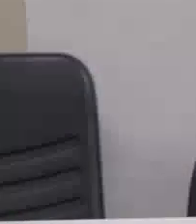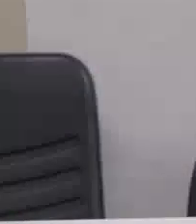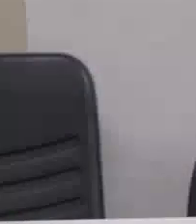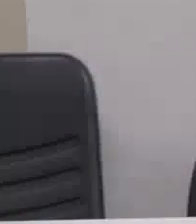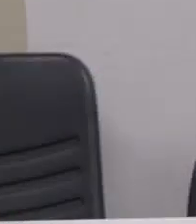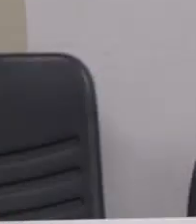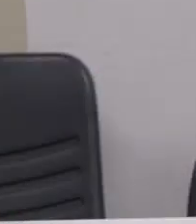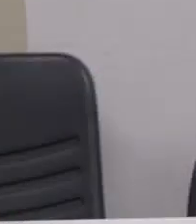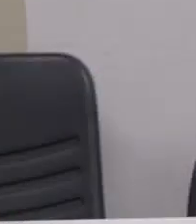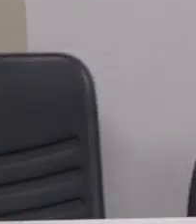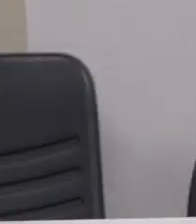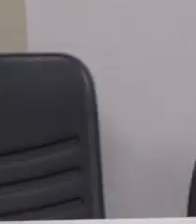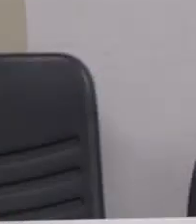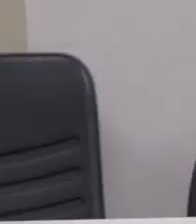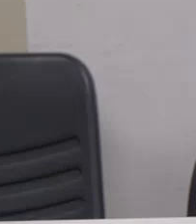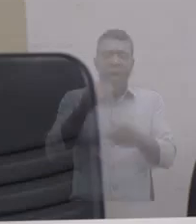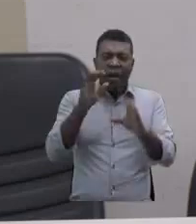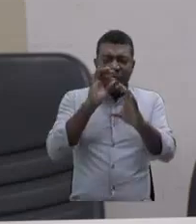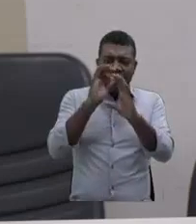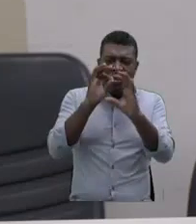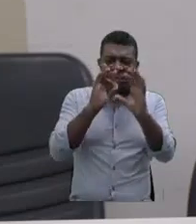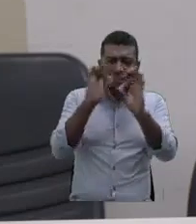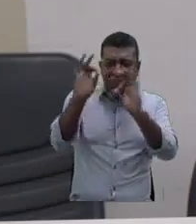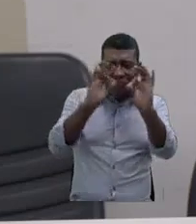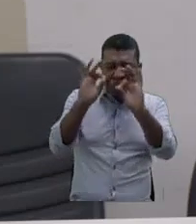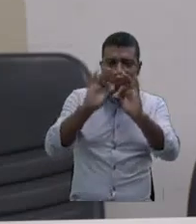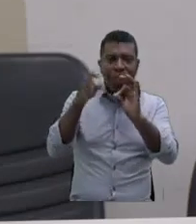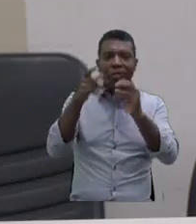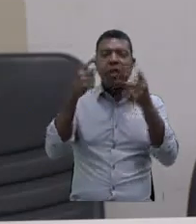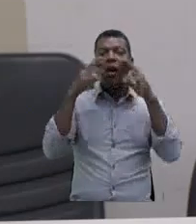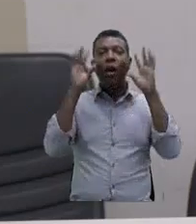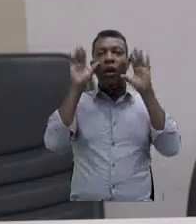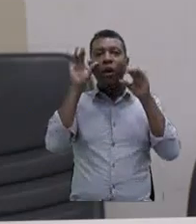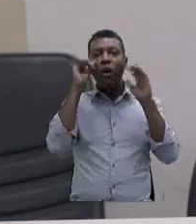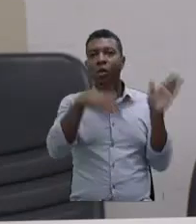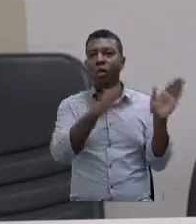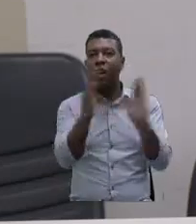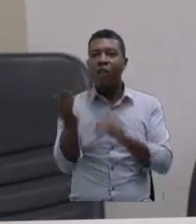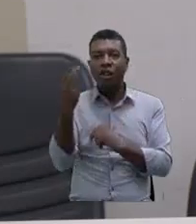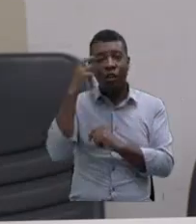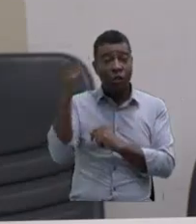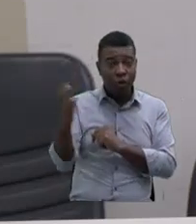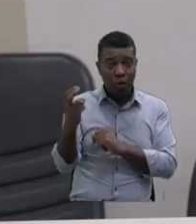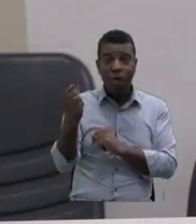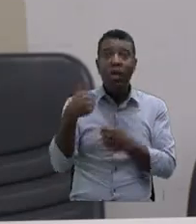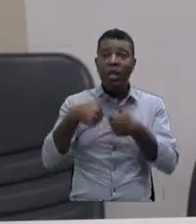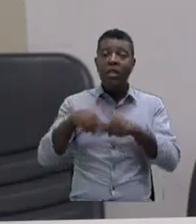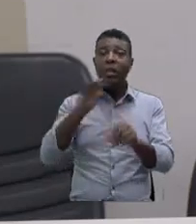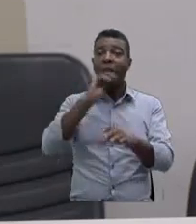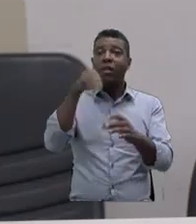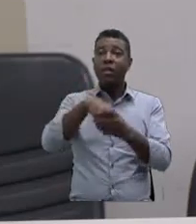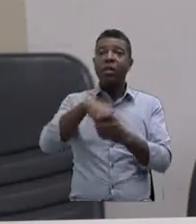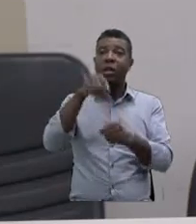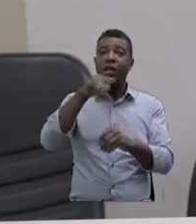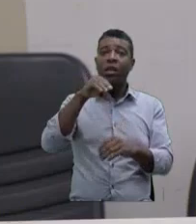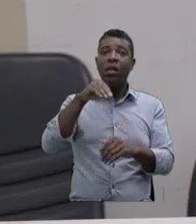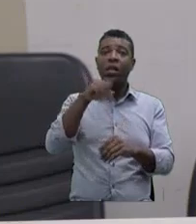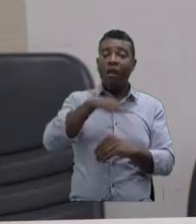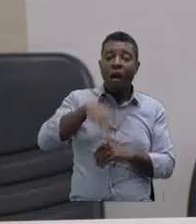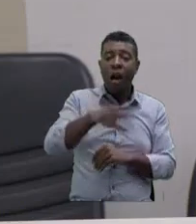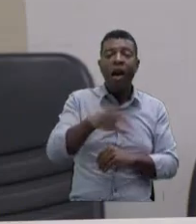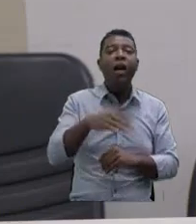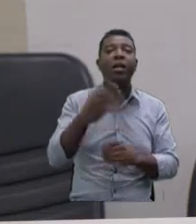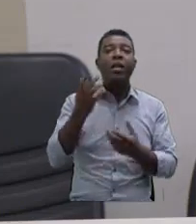da Cultura para que nós possamos medir os resultados em emprego e renda do setor de cultura, que no Brasil nós ainda